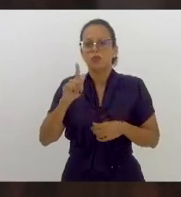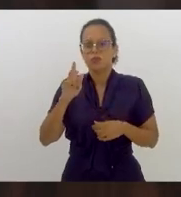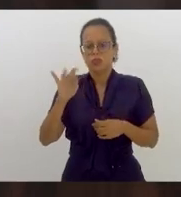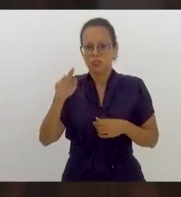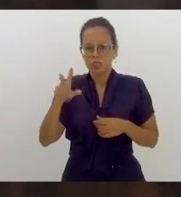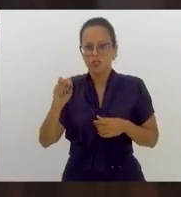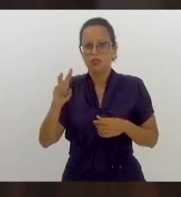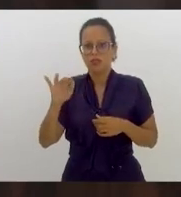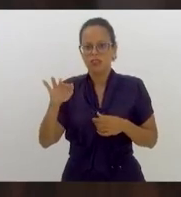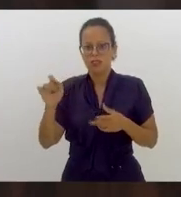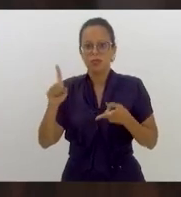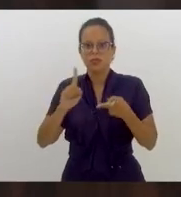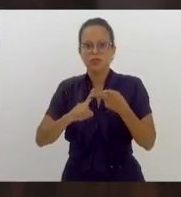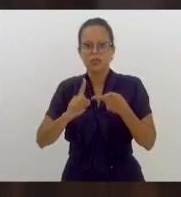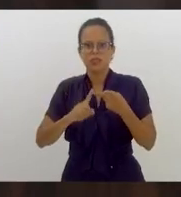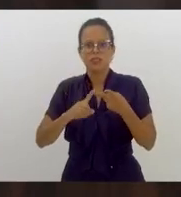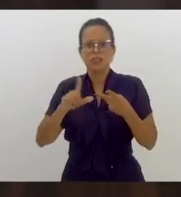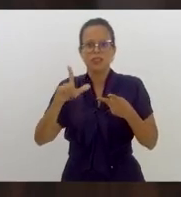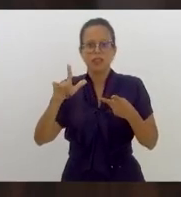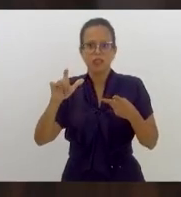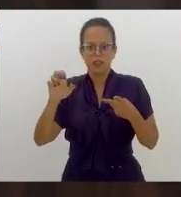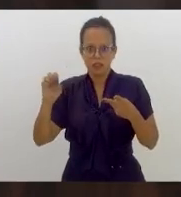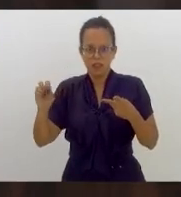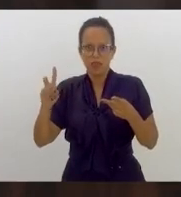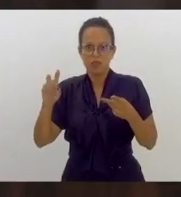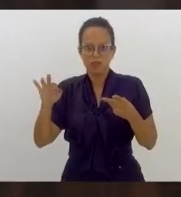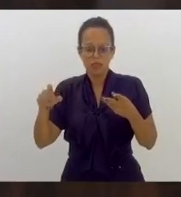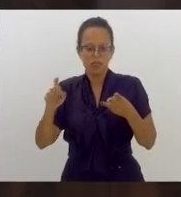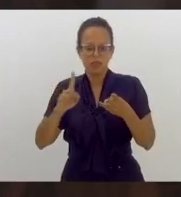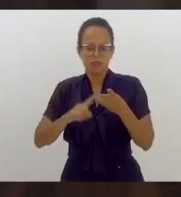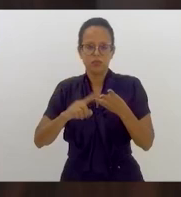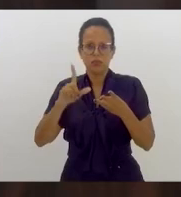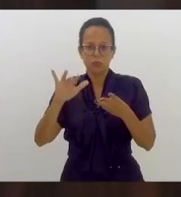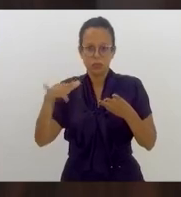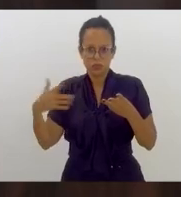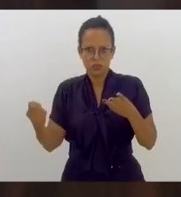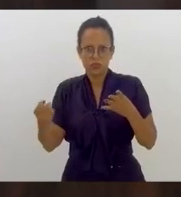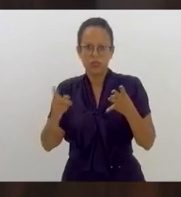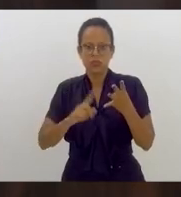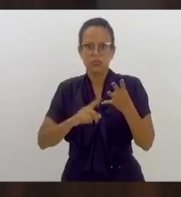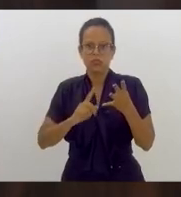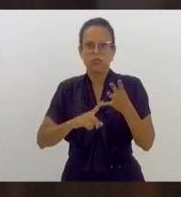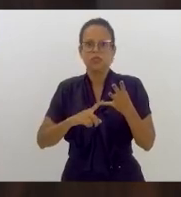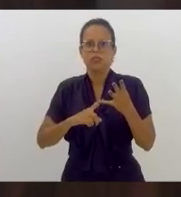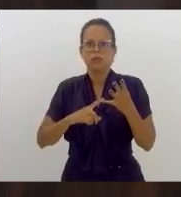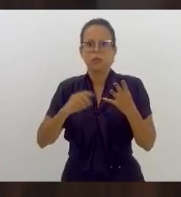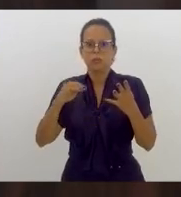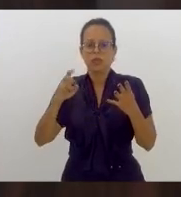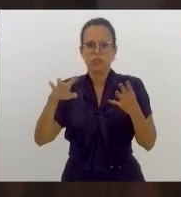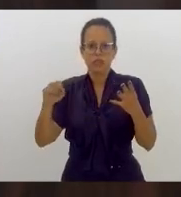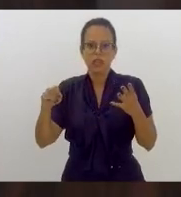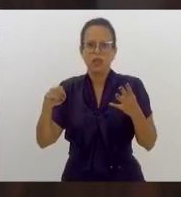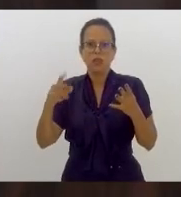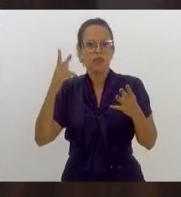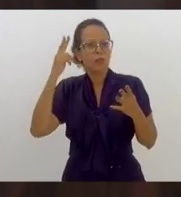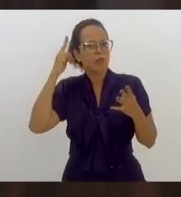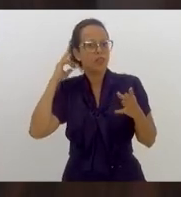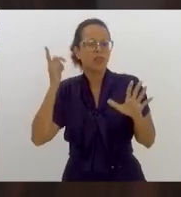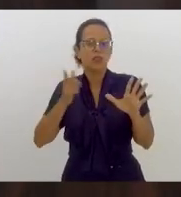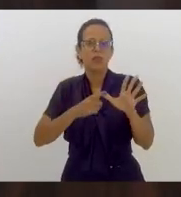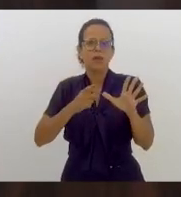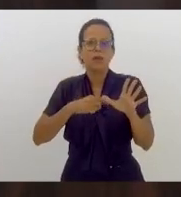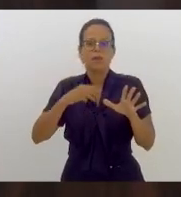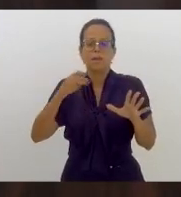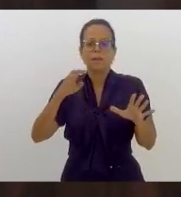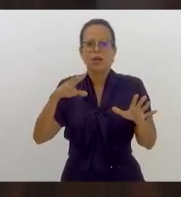Jorge Felipe Neto, deputado Léo Vieira, deputada Lucinha, deputado Marcelo Cabeleireiro, deputado Márcio Canela,